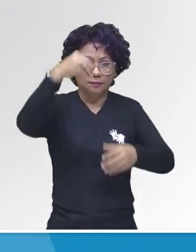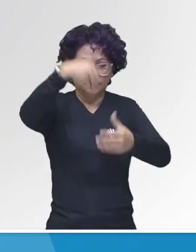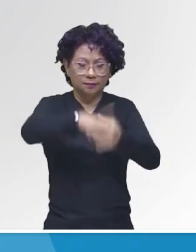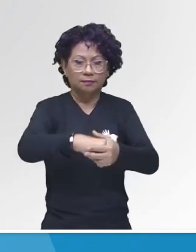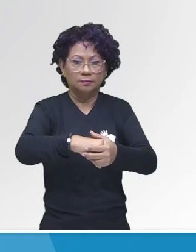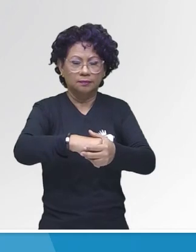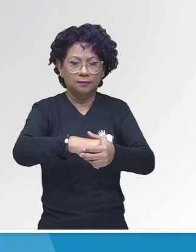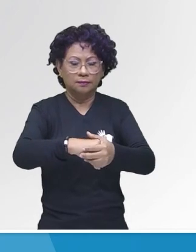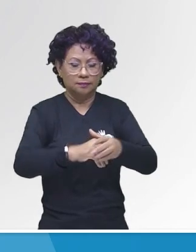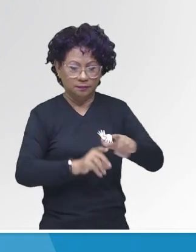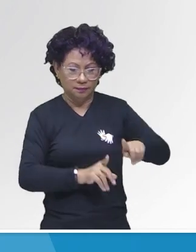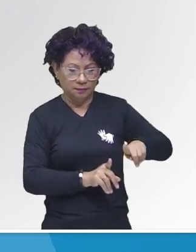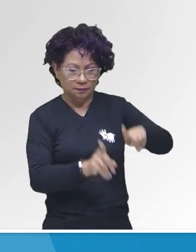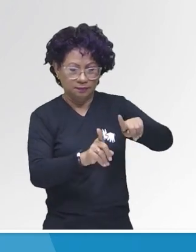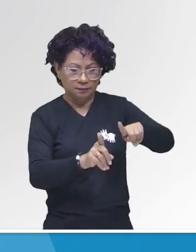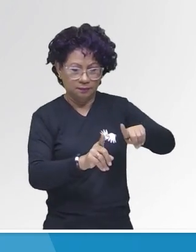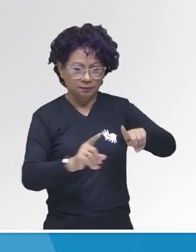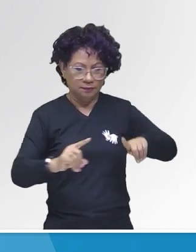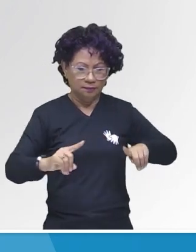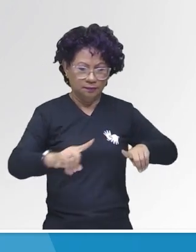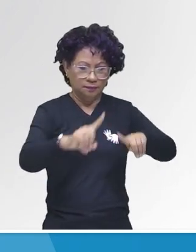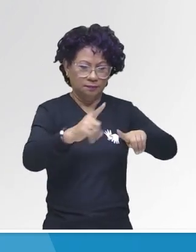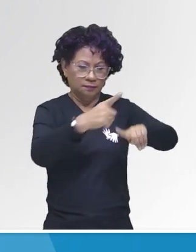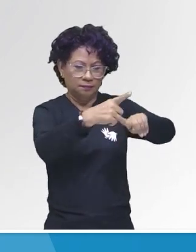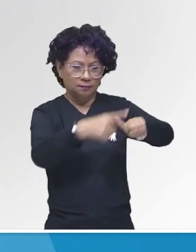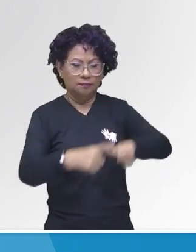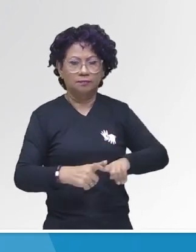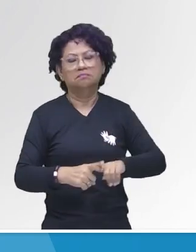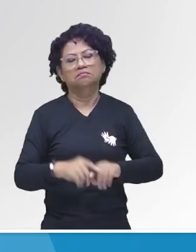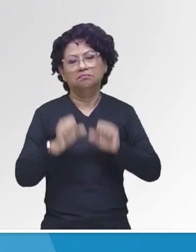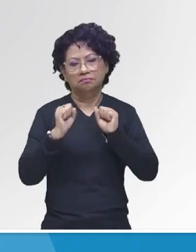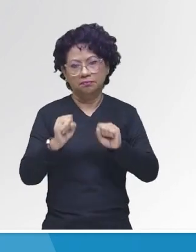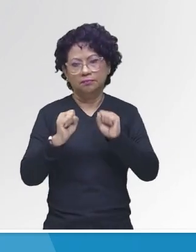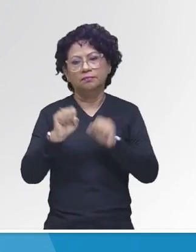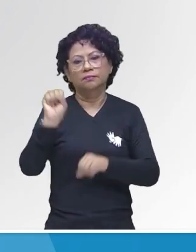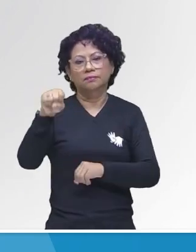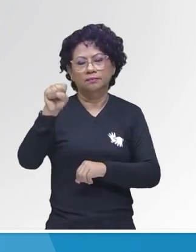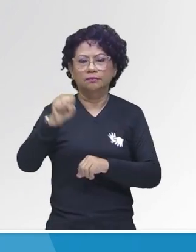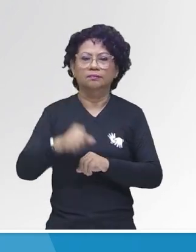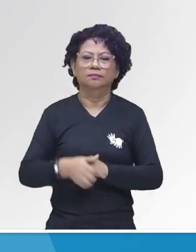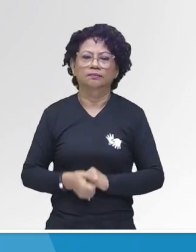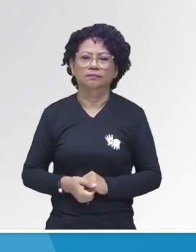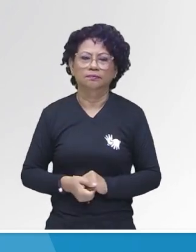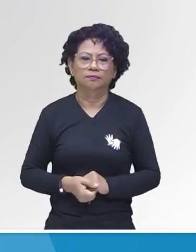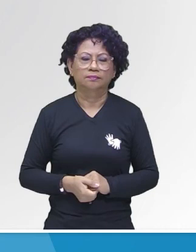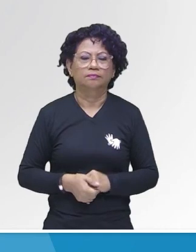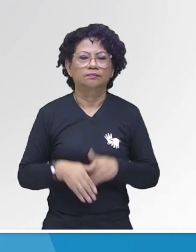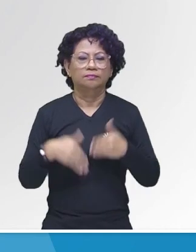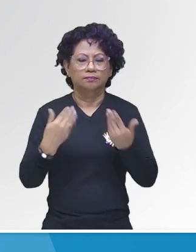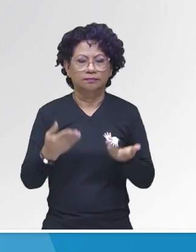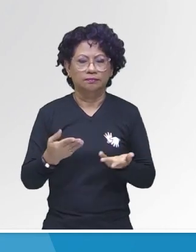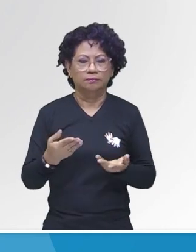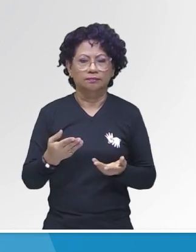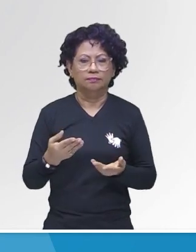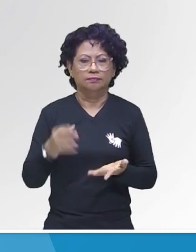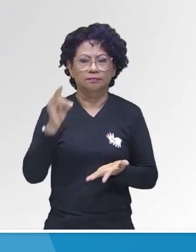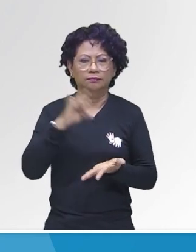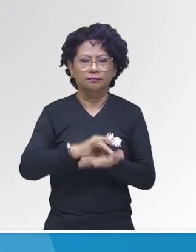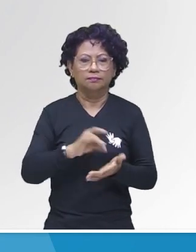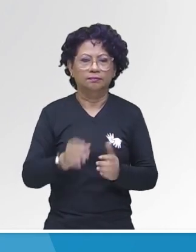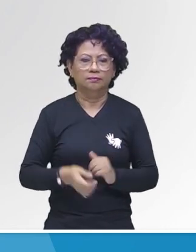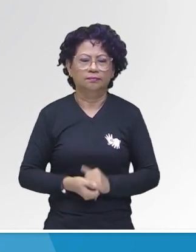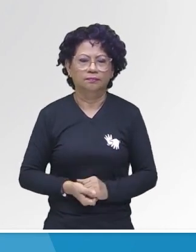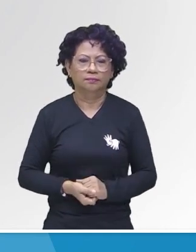sim, podem ser paralelas, podem ser concorrentes, sim, podem ser concorrentes, e sim, podem ser coincidentes também. Então, a letra D é o